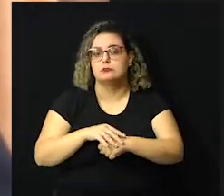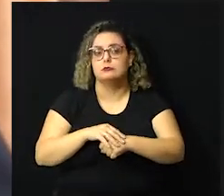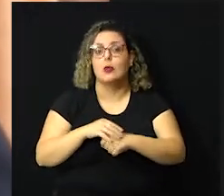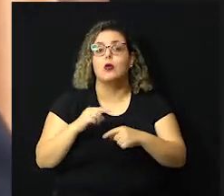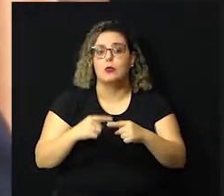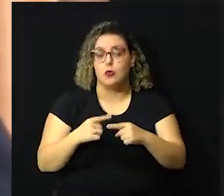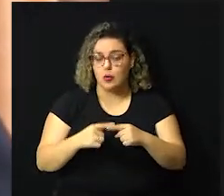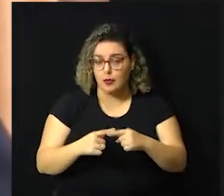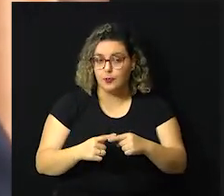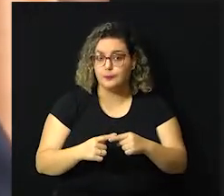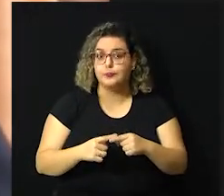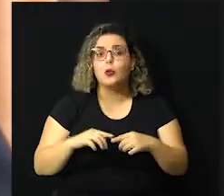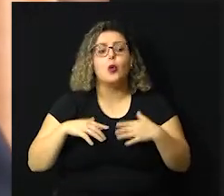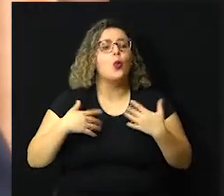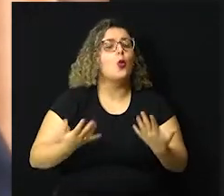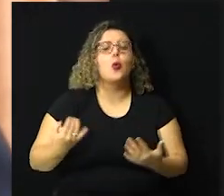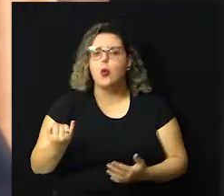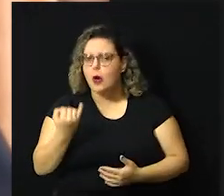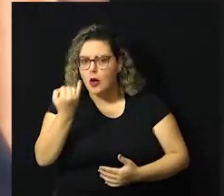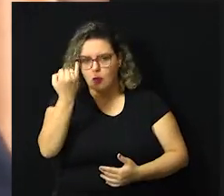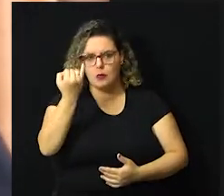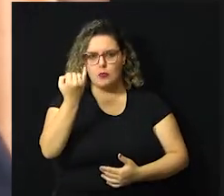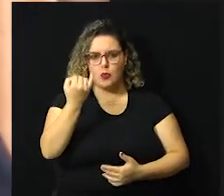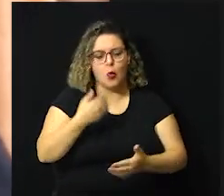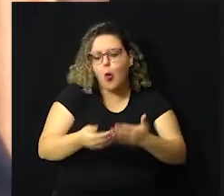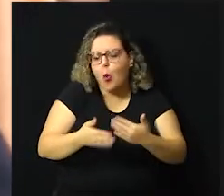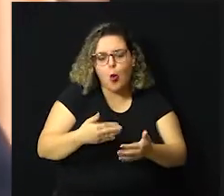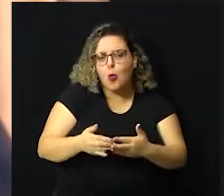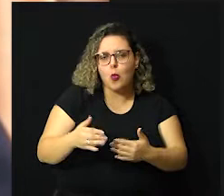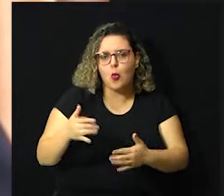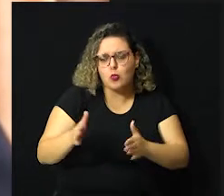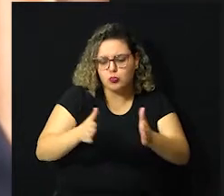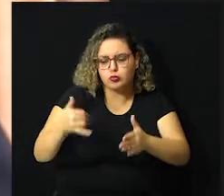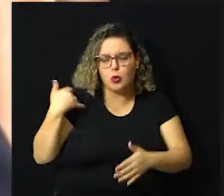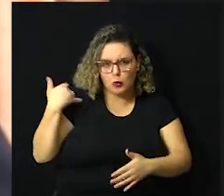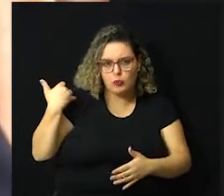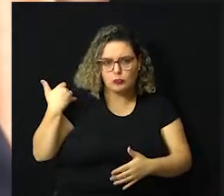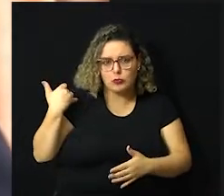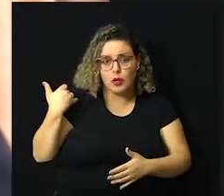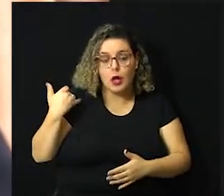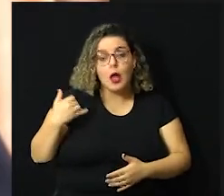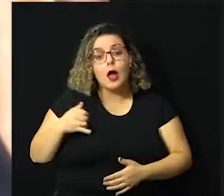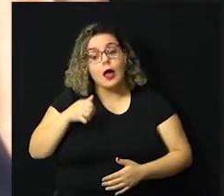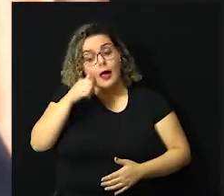de tudo, qual que é a importância da vacina para qualquer faixa etária? É impedir que a gente